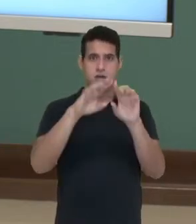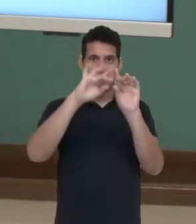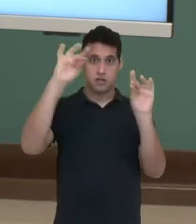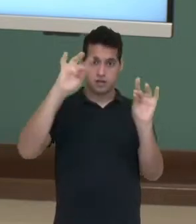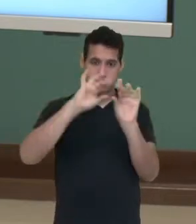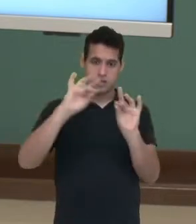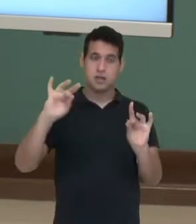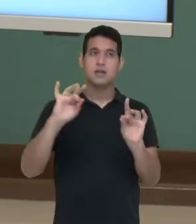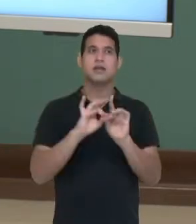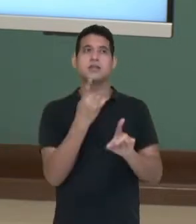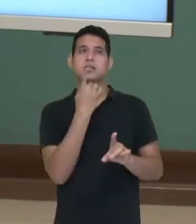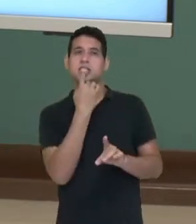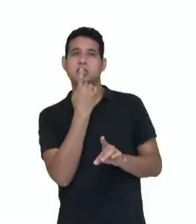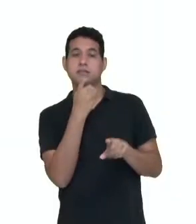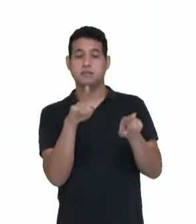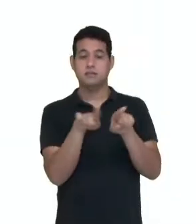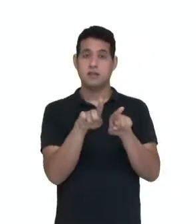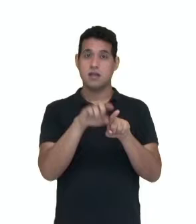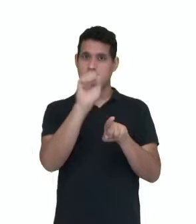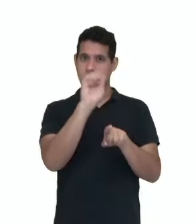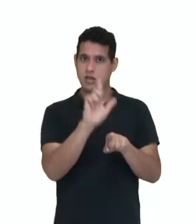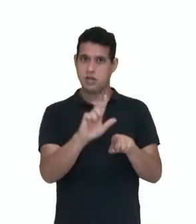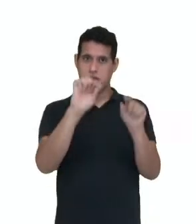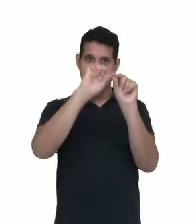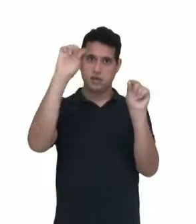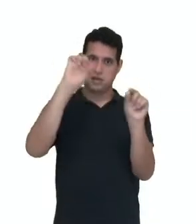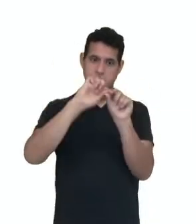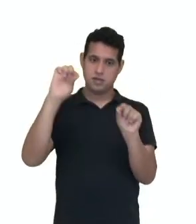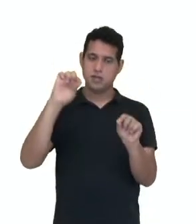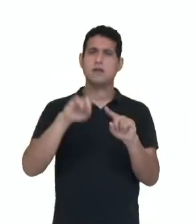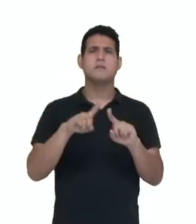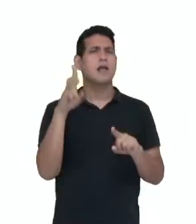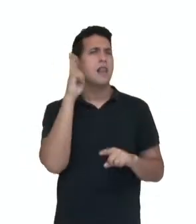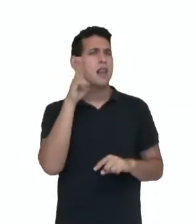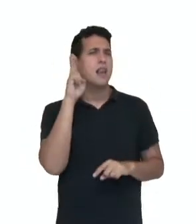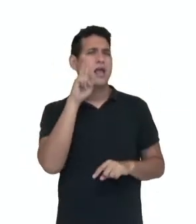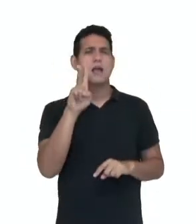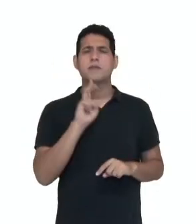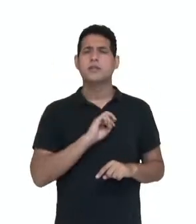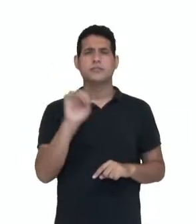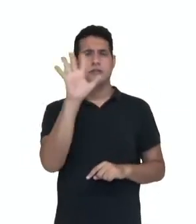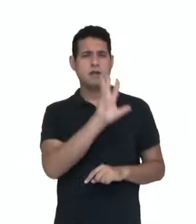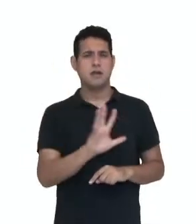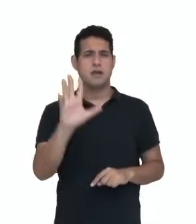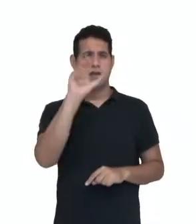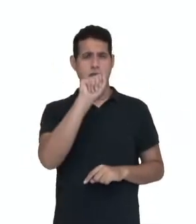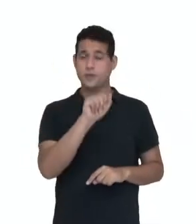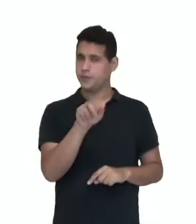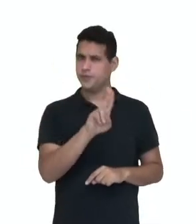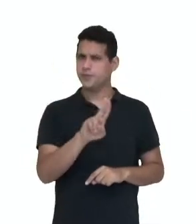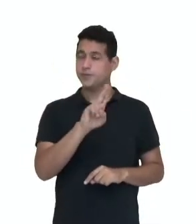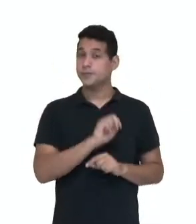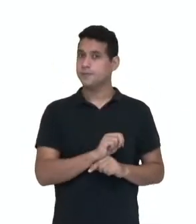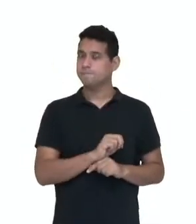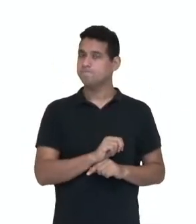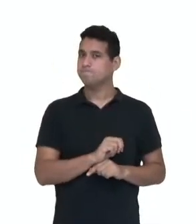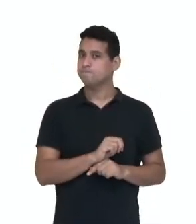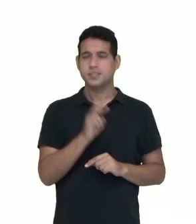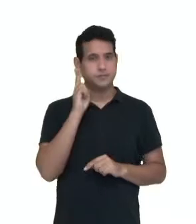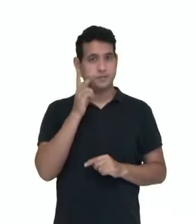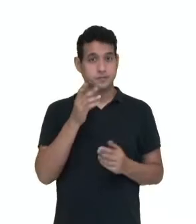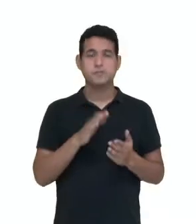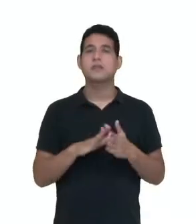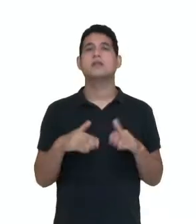reta vermelhinha e a reta azulzinha. Lembra da forma geral da função afim? Como é que é o tipão